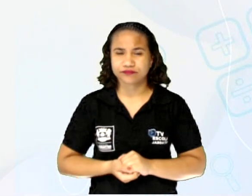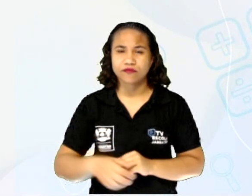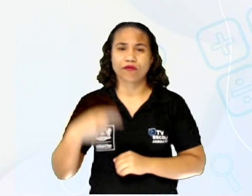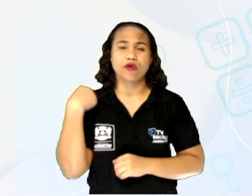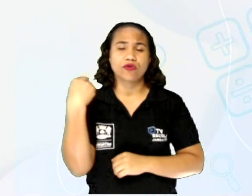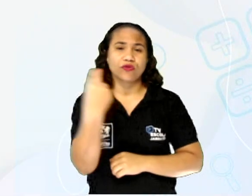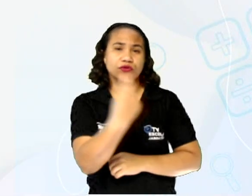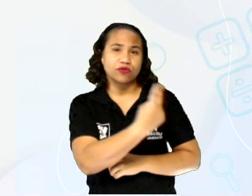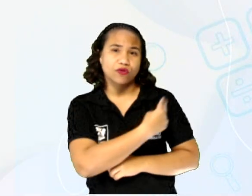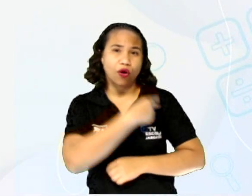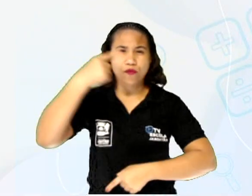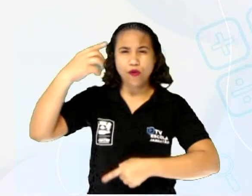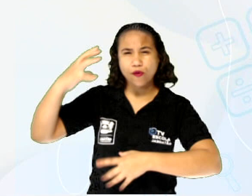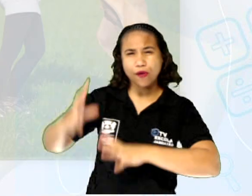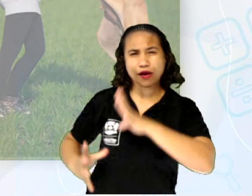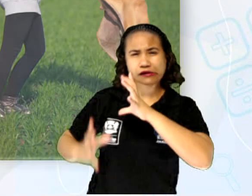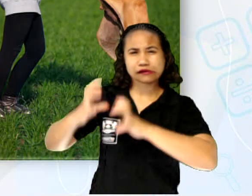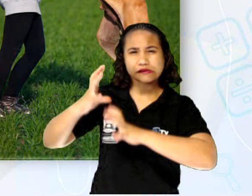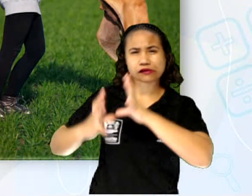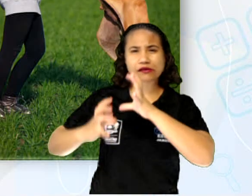Nós discutindo.